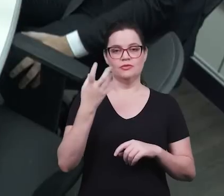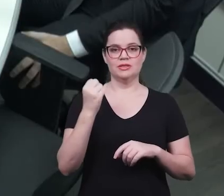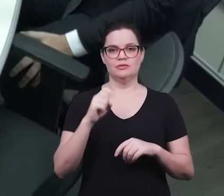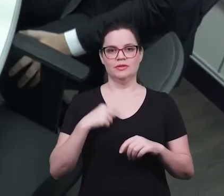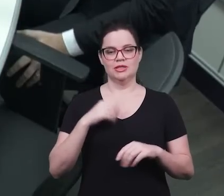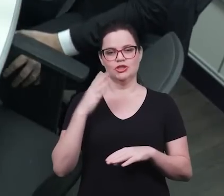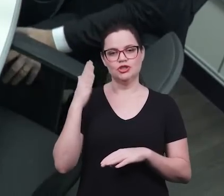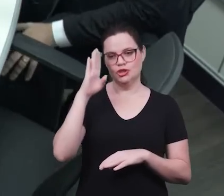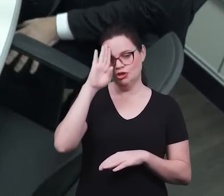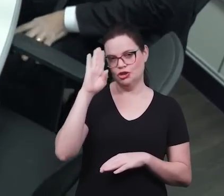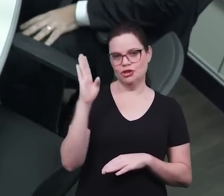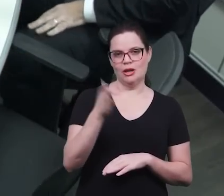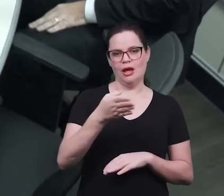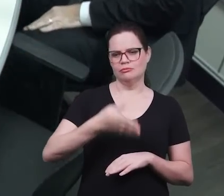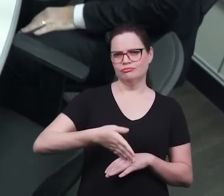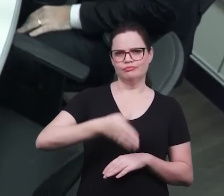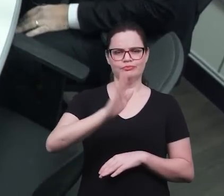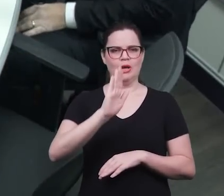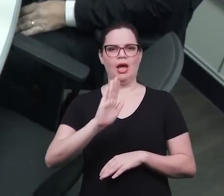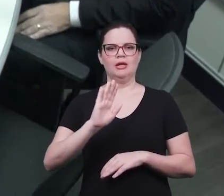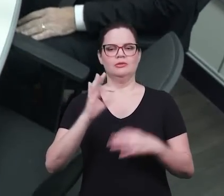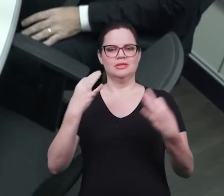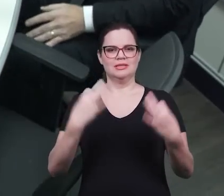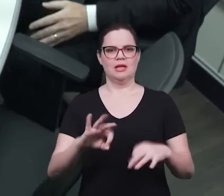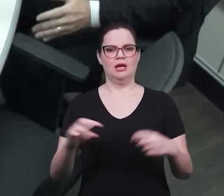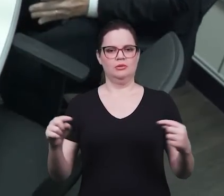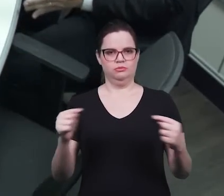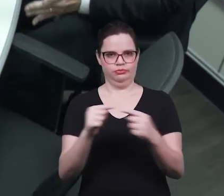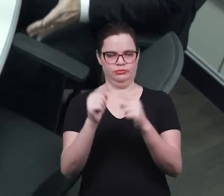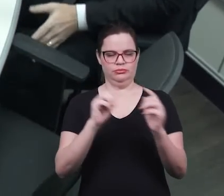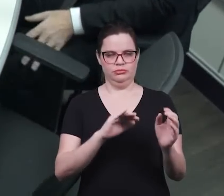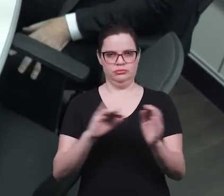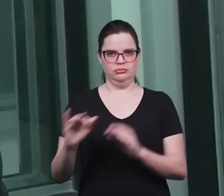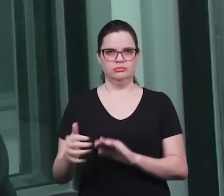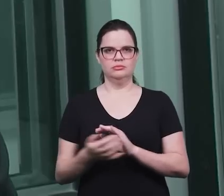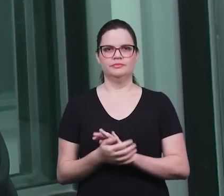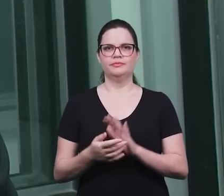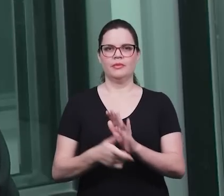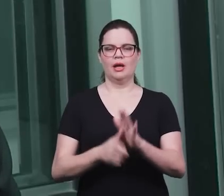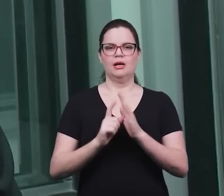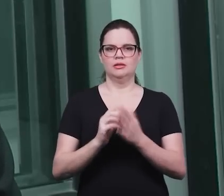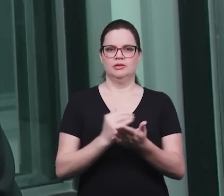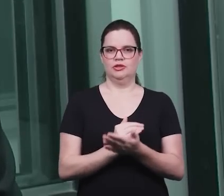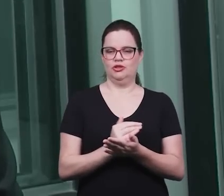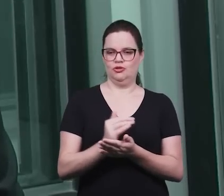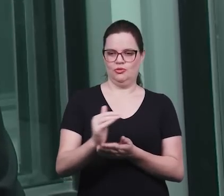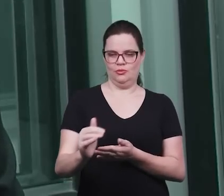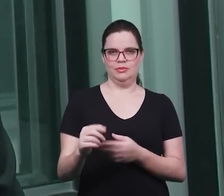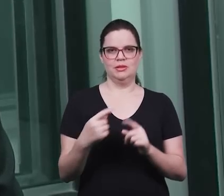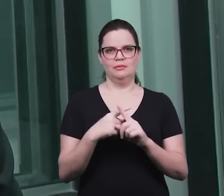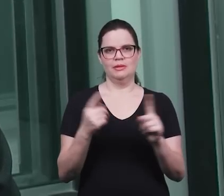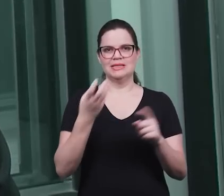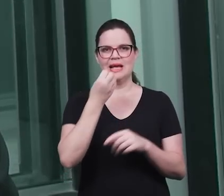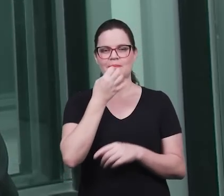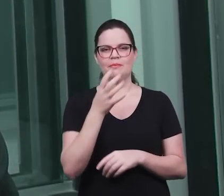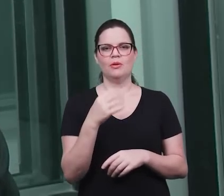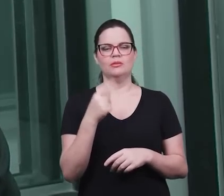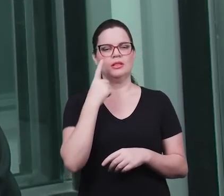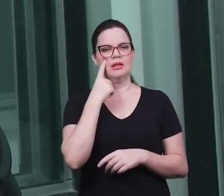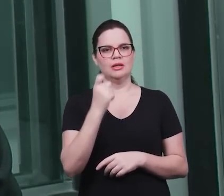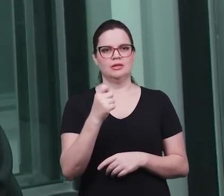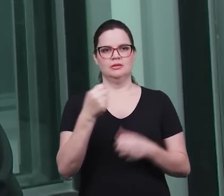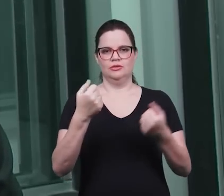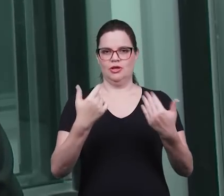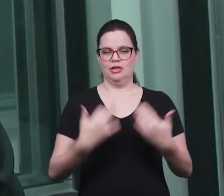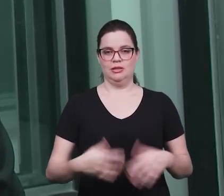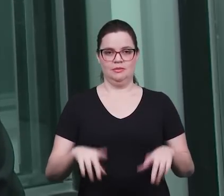adequada. Perfeito, vamos lá. Antes da gente entrar nesse ponto especificamente, seria interessante apontar que